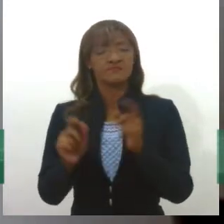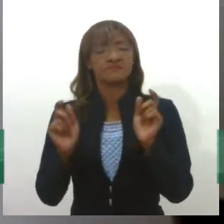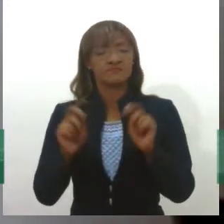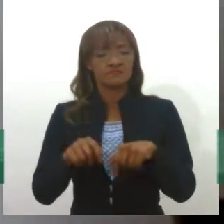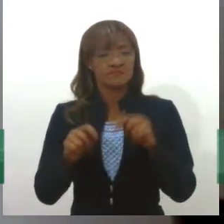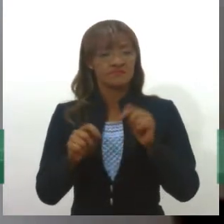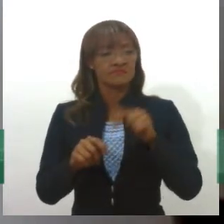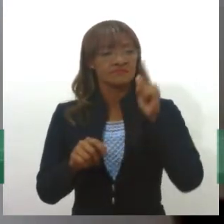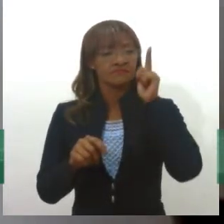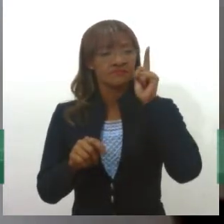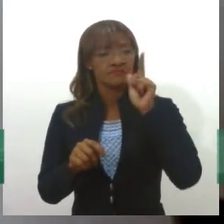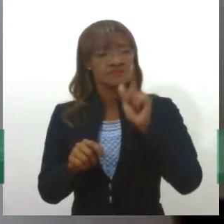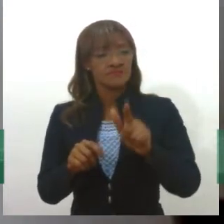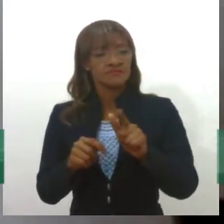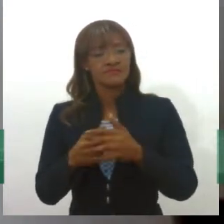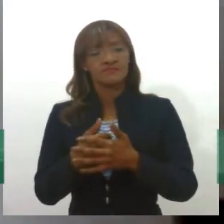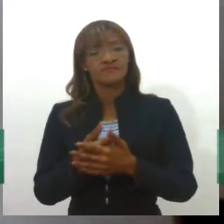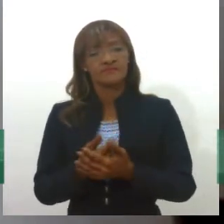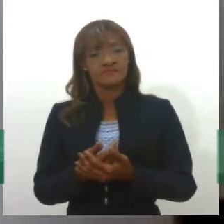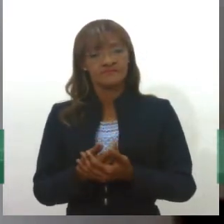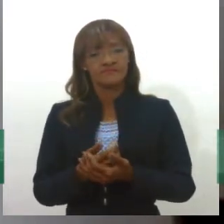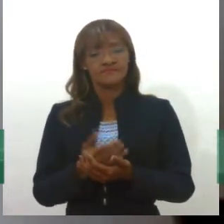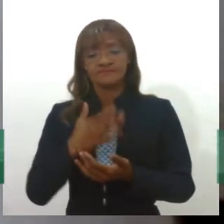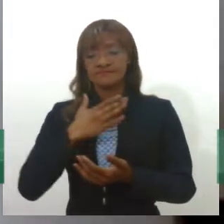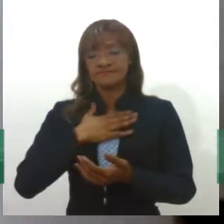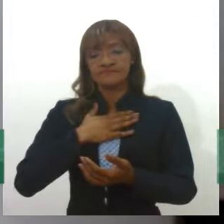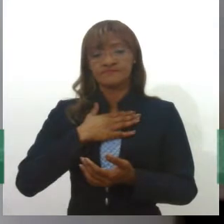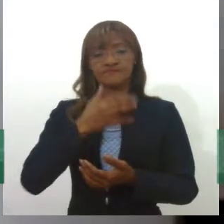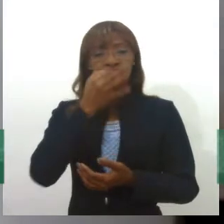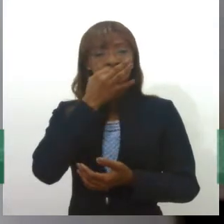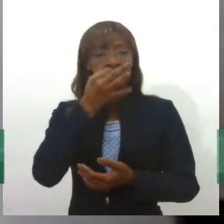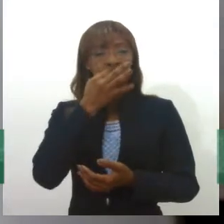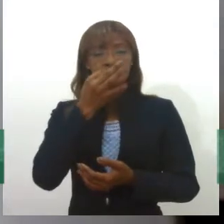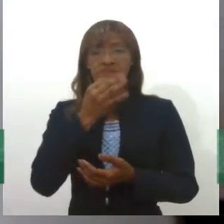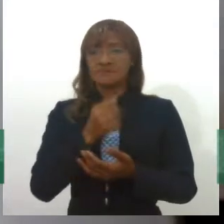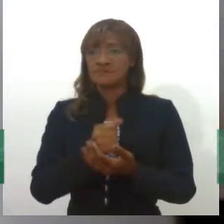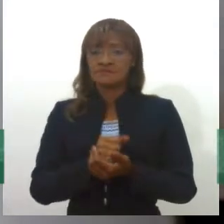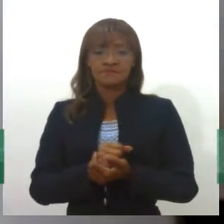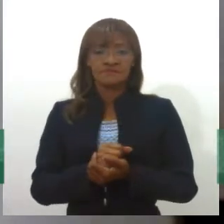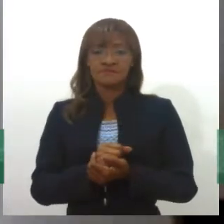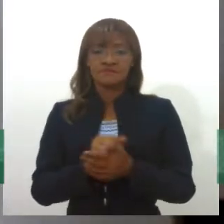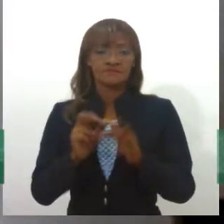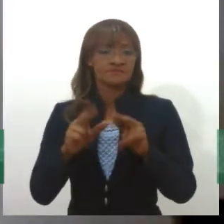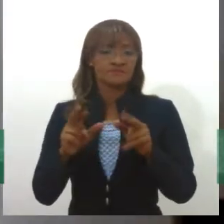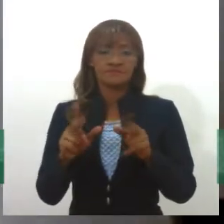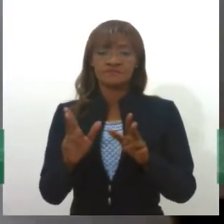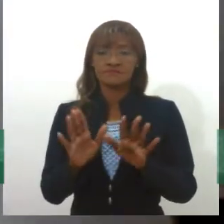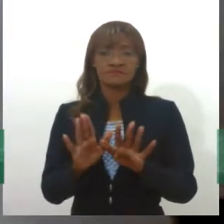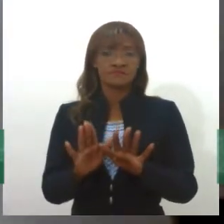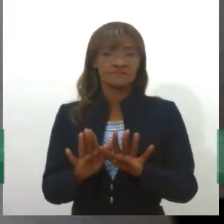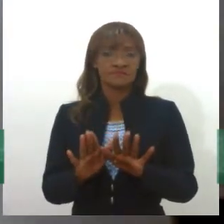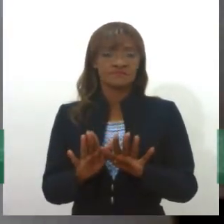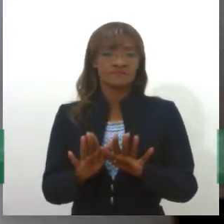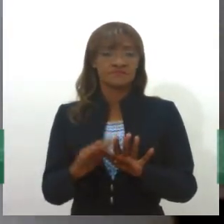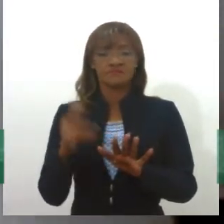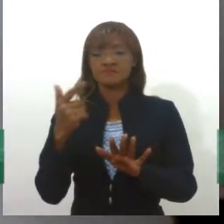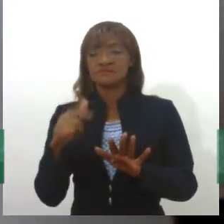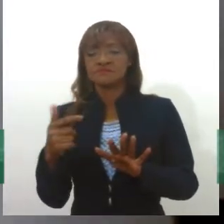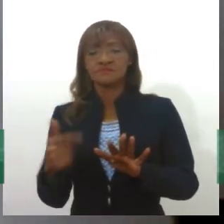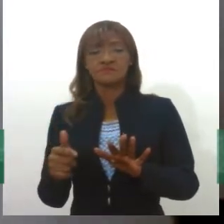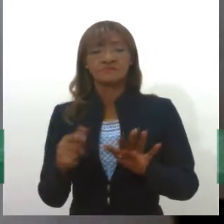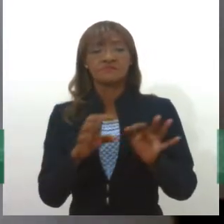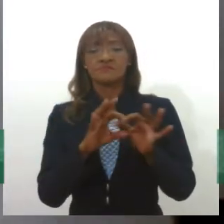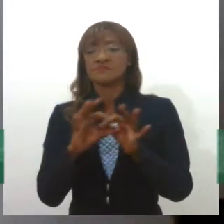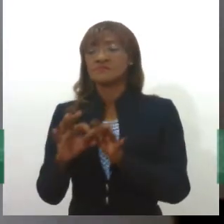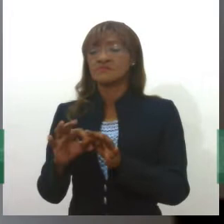ganho, à medida que essa agenda, na minha percepção, ela não retroage mais. Eu não vejo mais contextos eleitorais em que